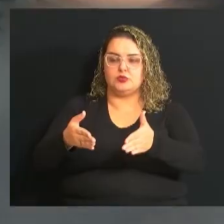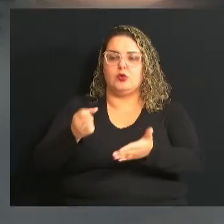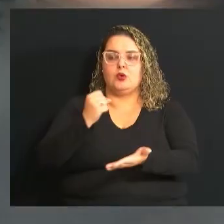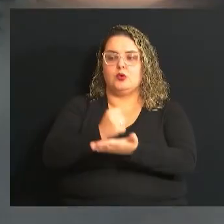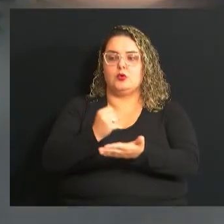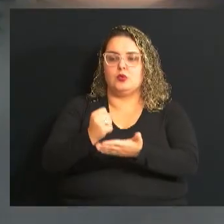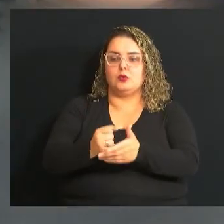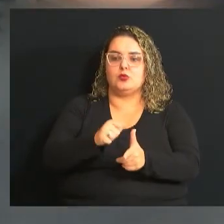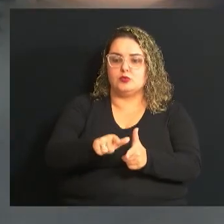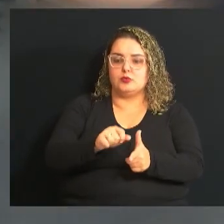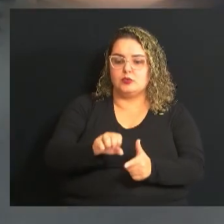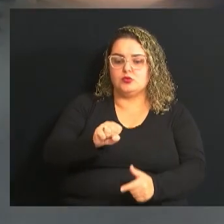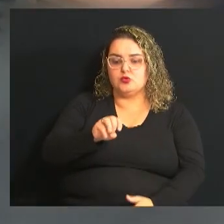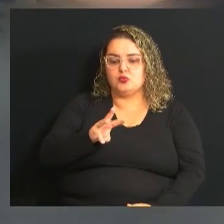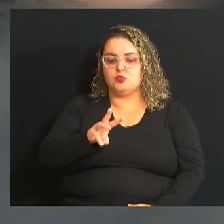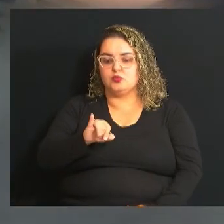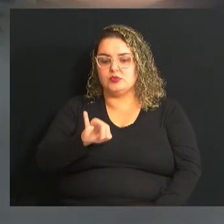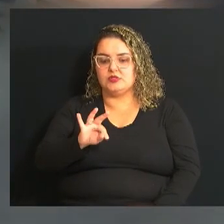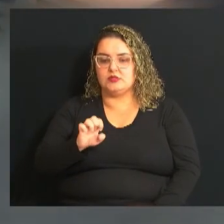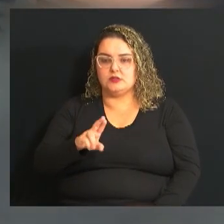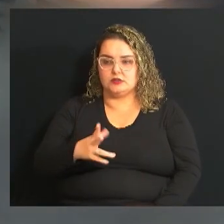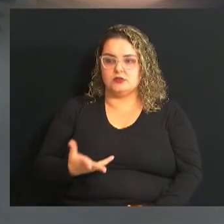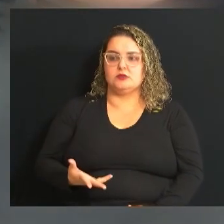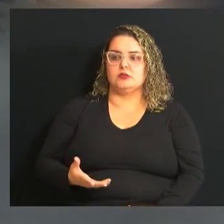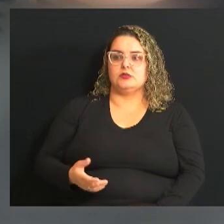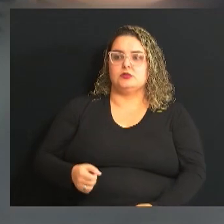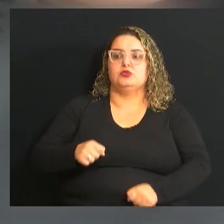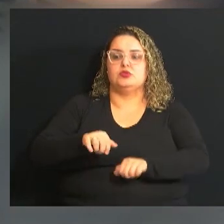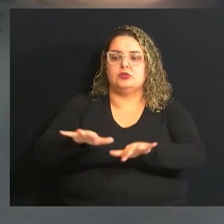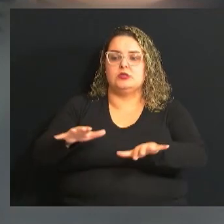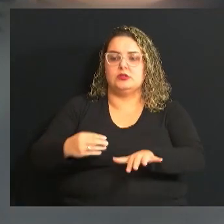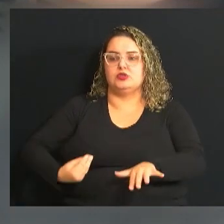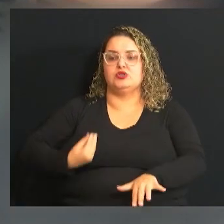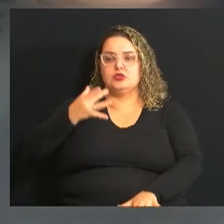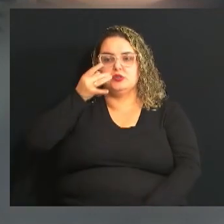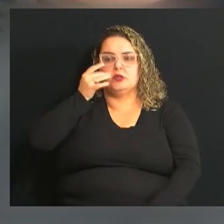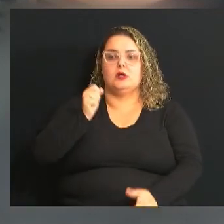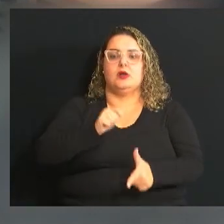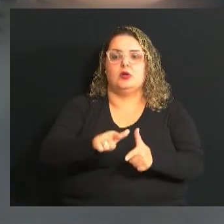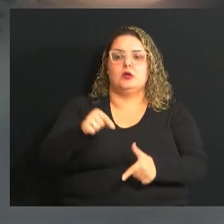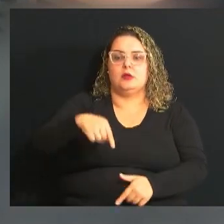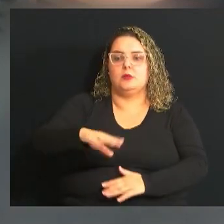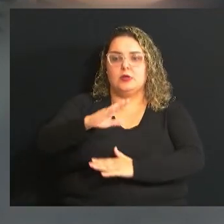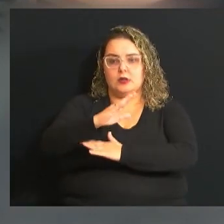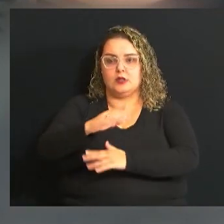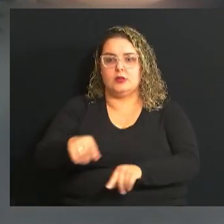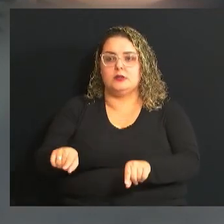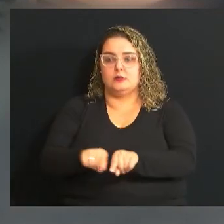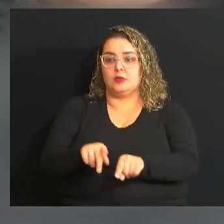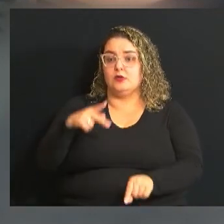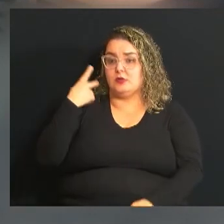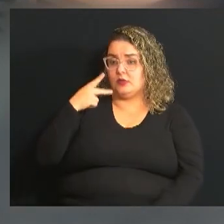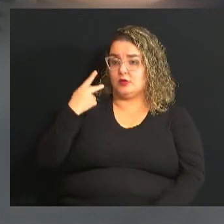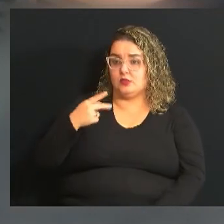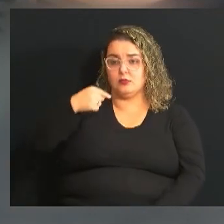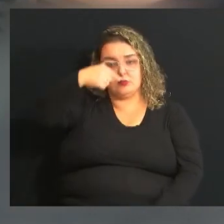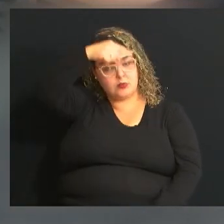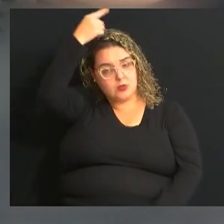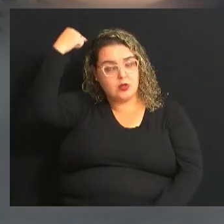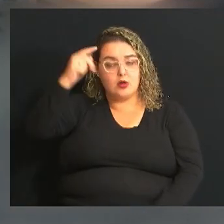apurar suposta cobrança de vantagens indevidas para manutenção na contratação de contratos de empresas terceirizadas